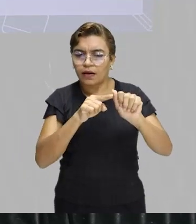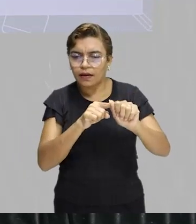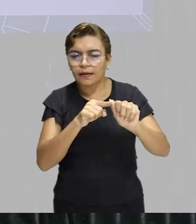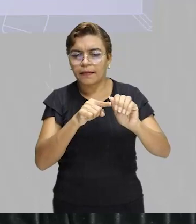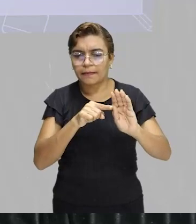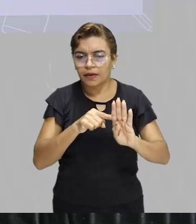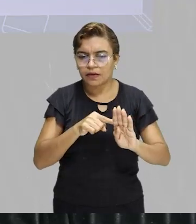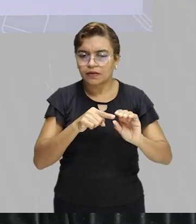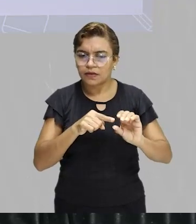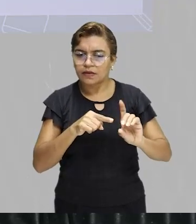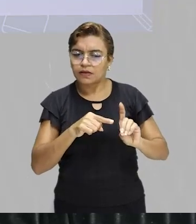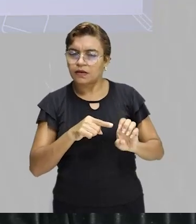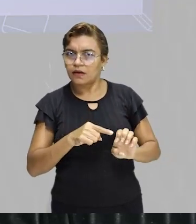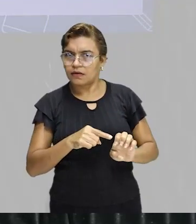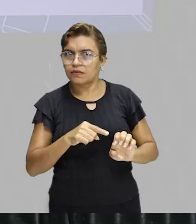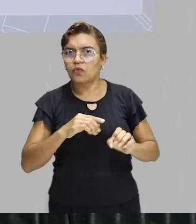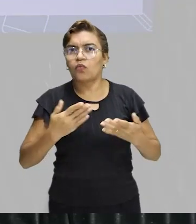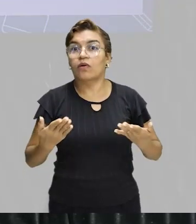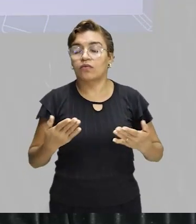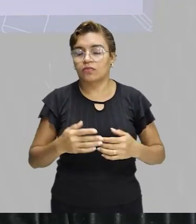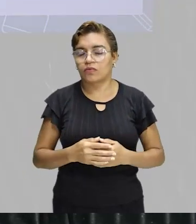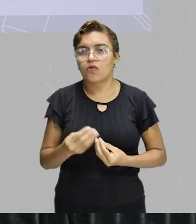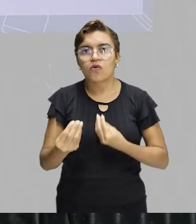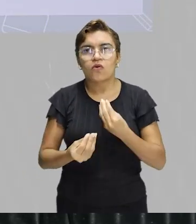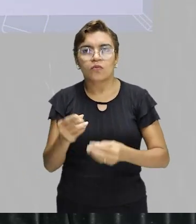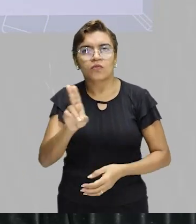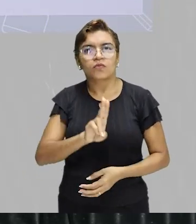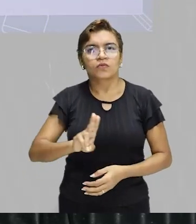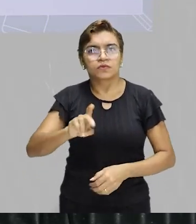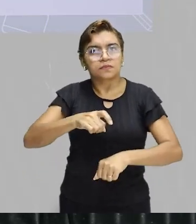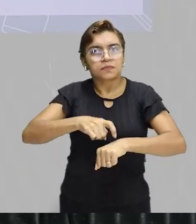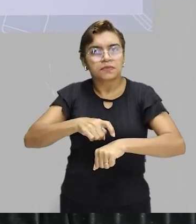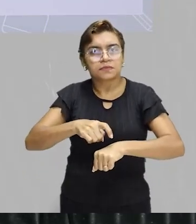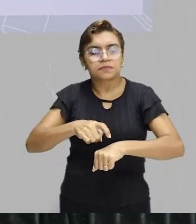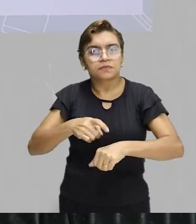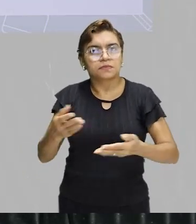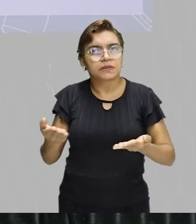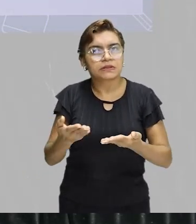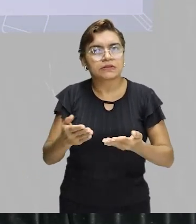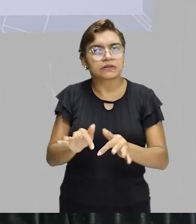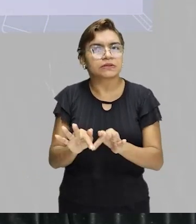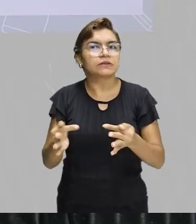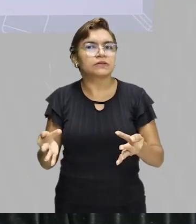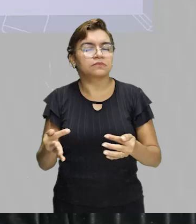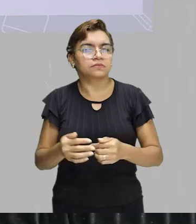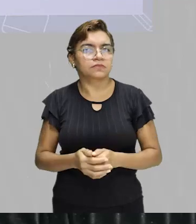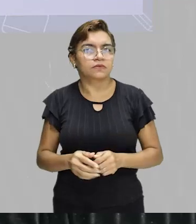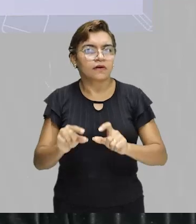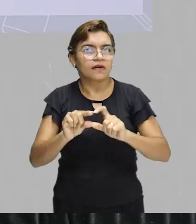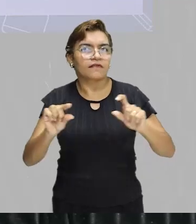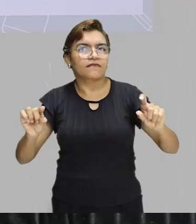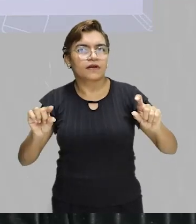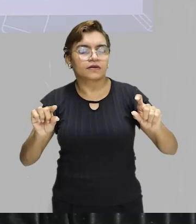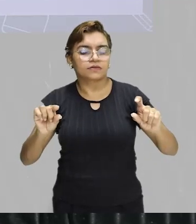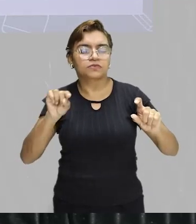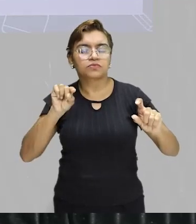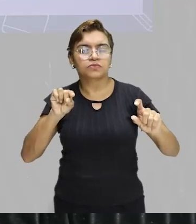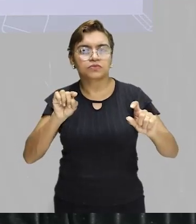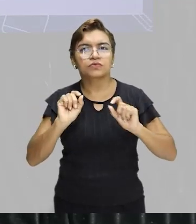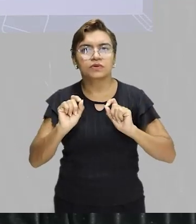está relacionado àqueles usos. Quando é que eu uso o presente simples? Tá? O que a frase está dizendo?